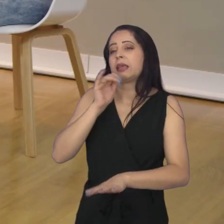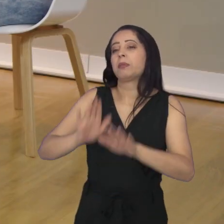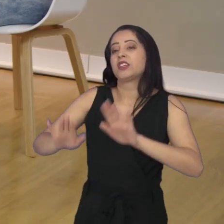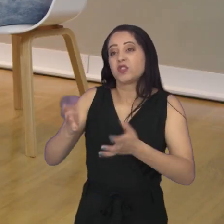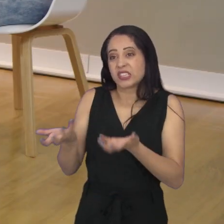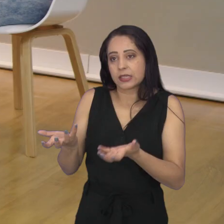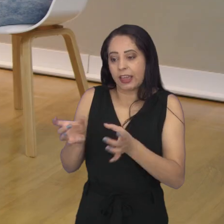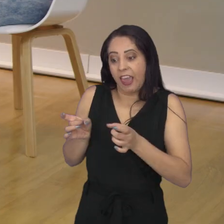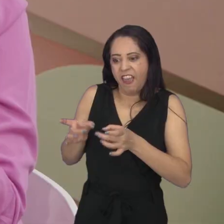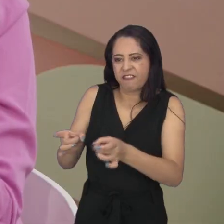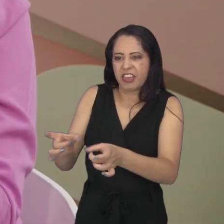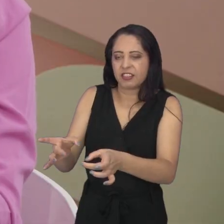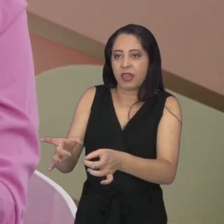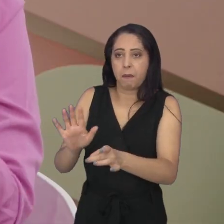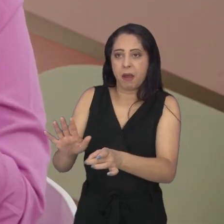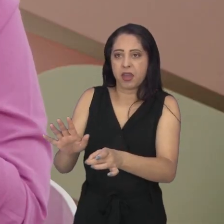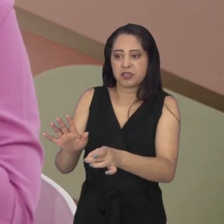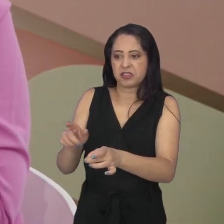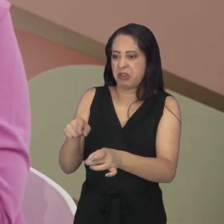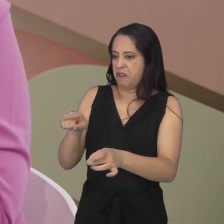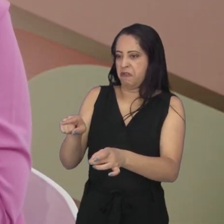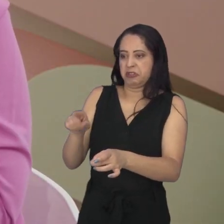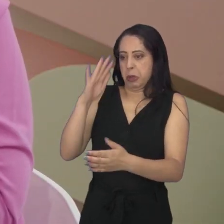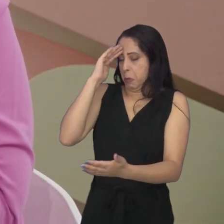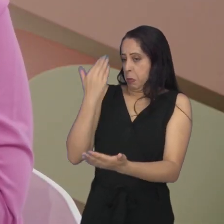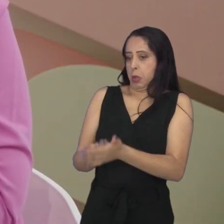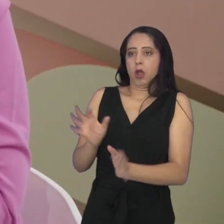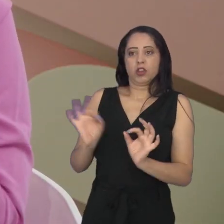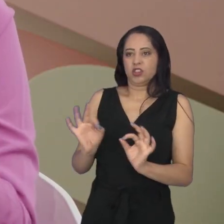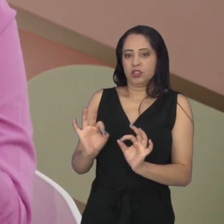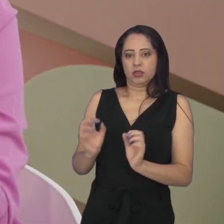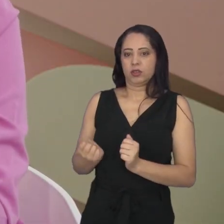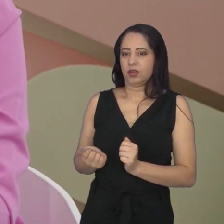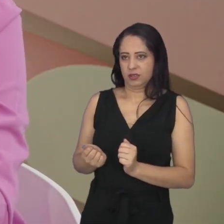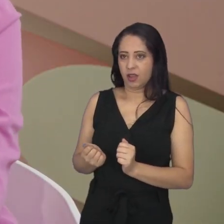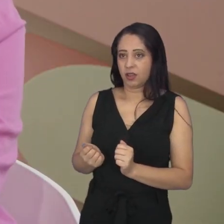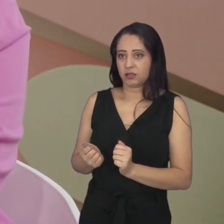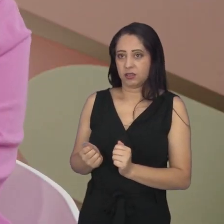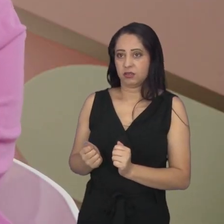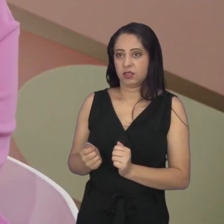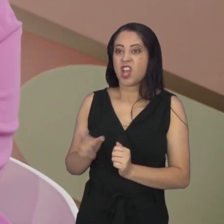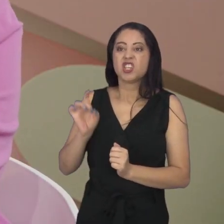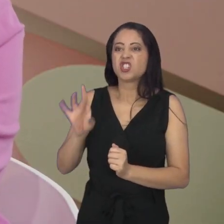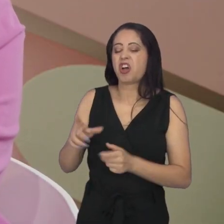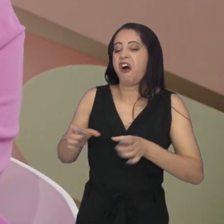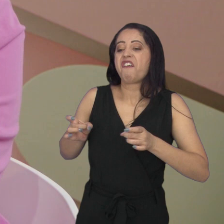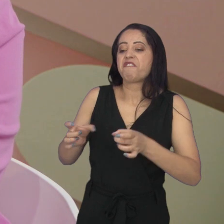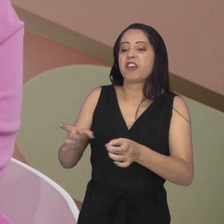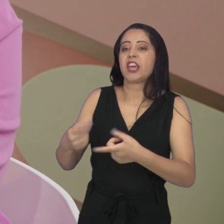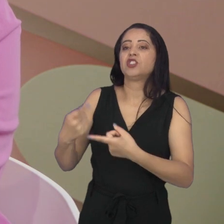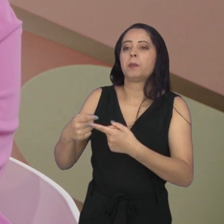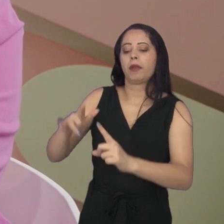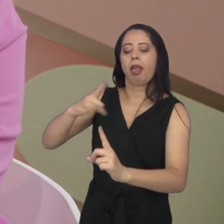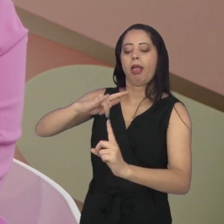pessoa, utiliza um gatilho, mas você mesmo não acredita no seu produto. E daí você vai vender por conta de um gatilho que você utilizou, mas o seu produto não é